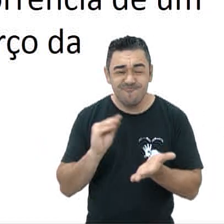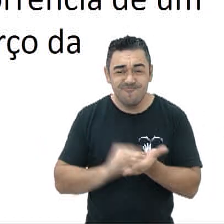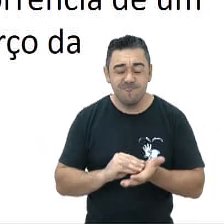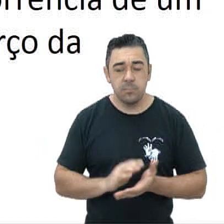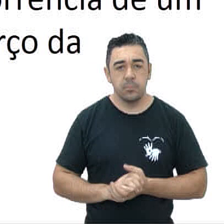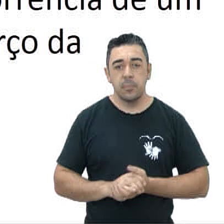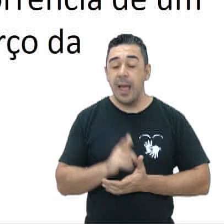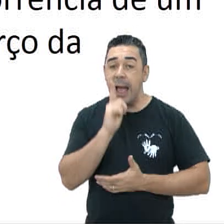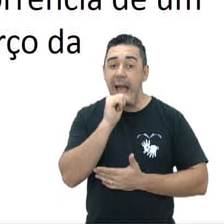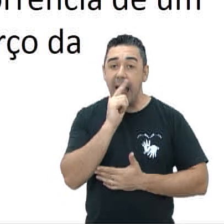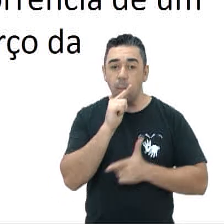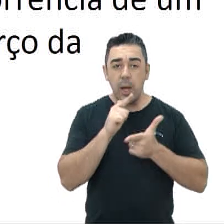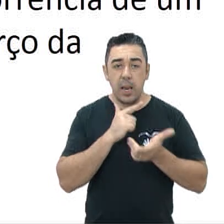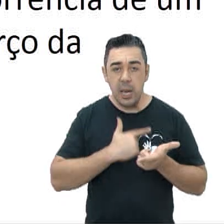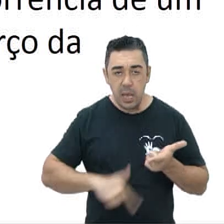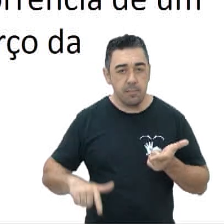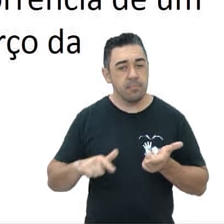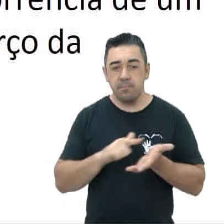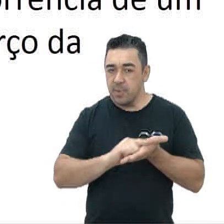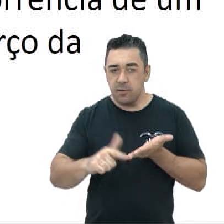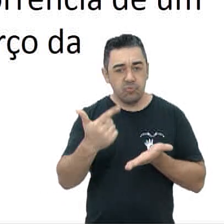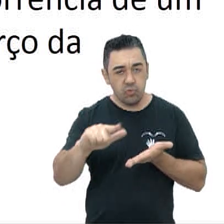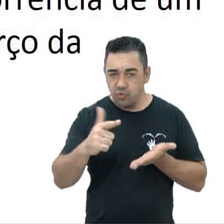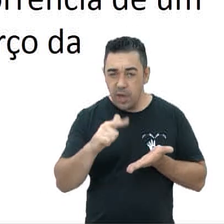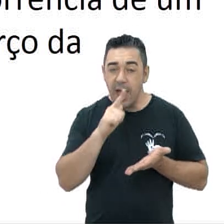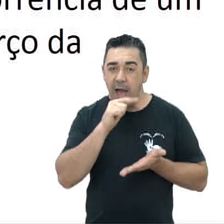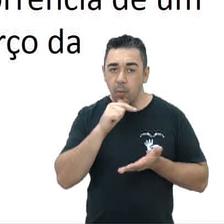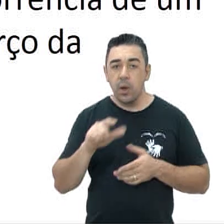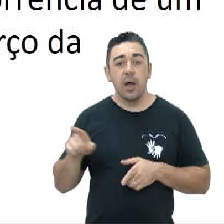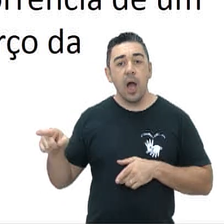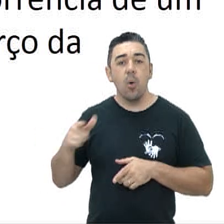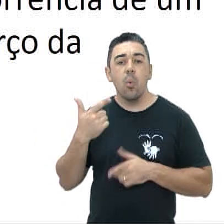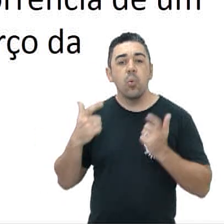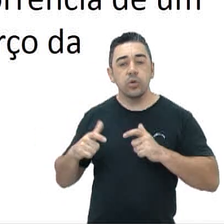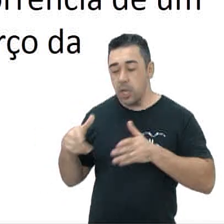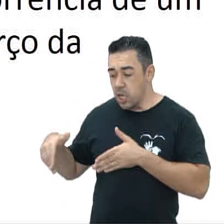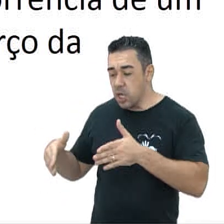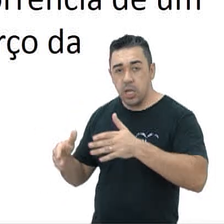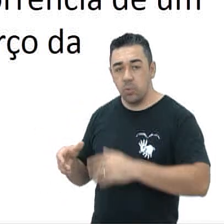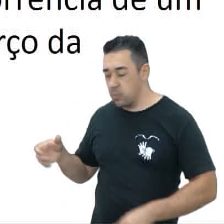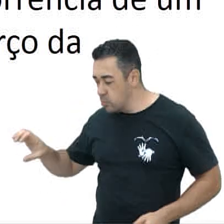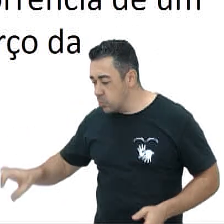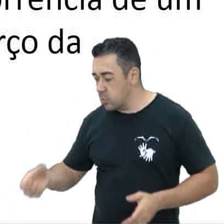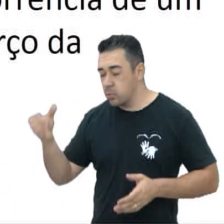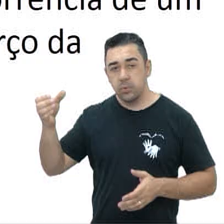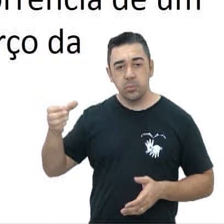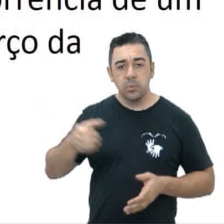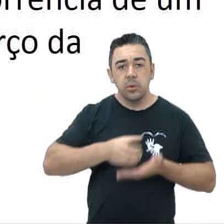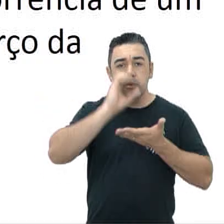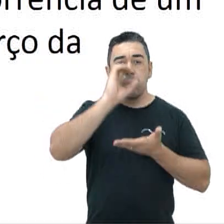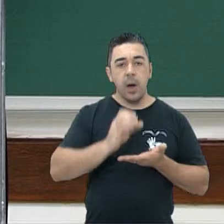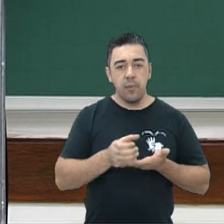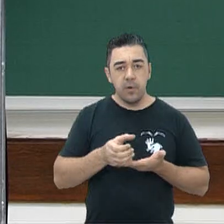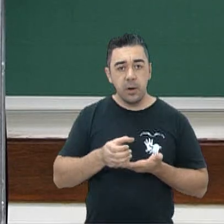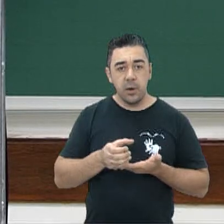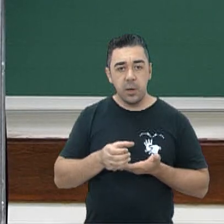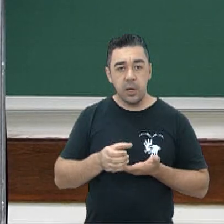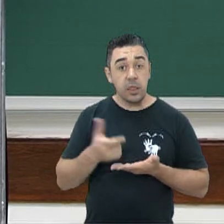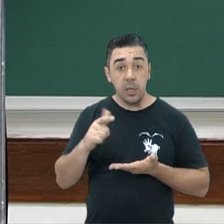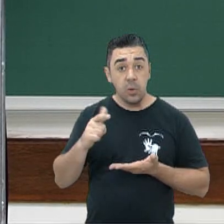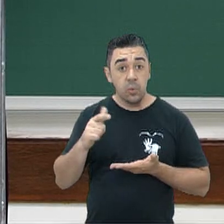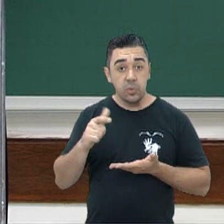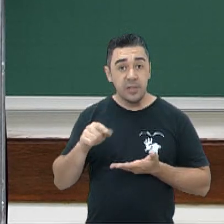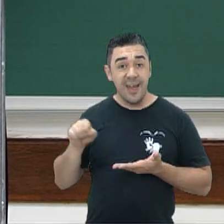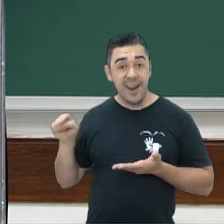tinham água tratada, nem água encanada, eles tinham que tomar água diretamente dos rios, mas a maioria não fervia essas águas, era a mesma água que onde